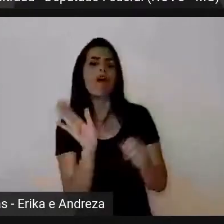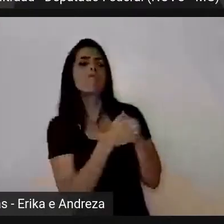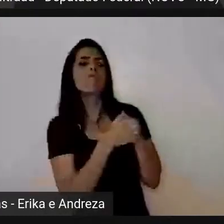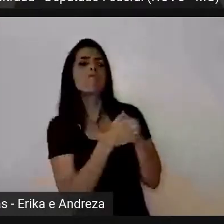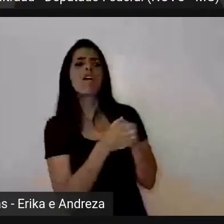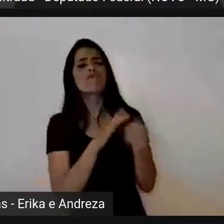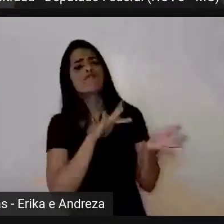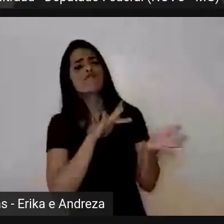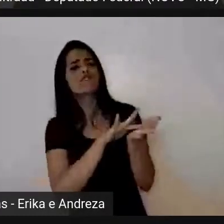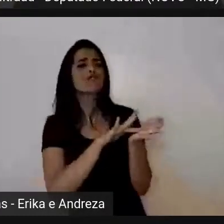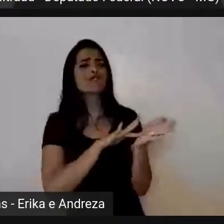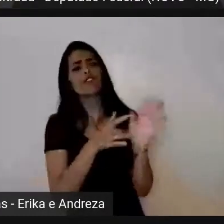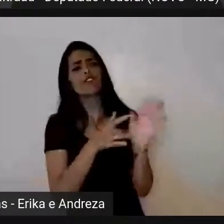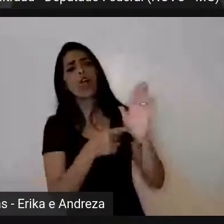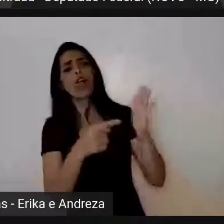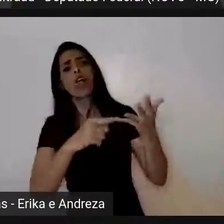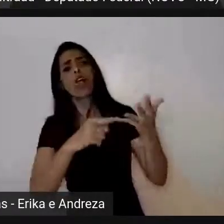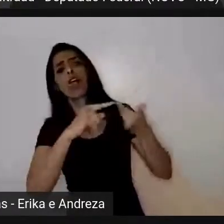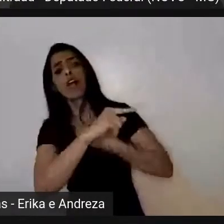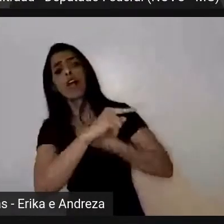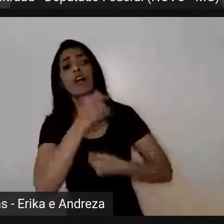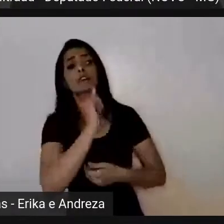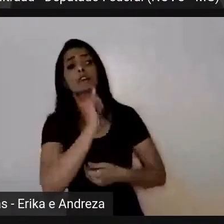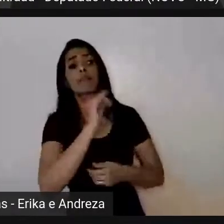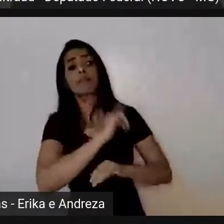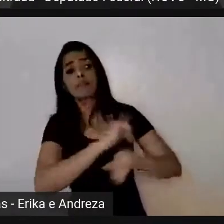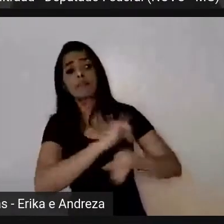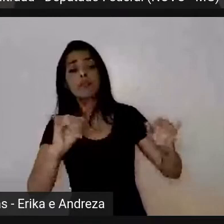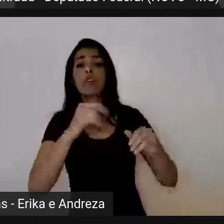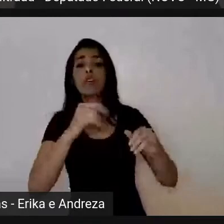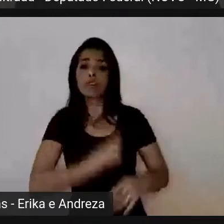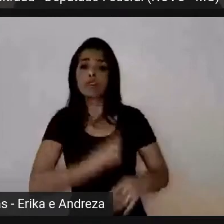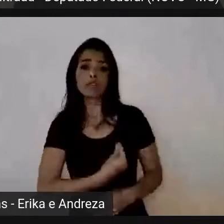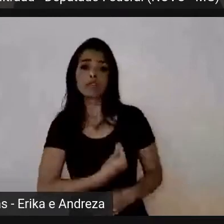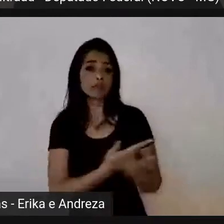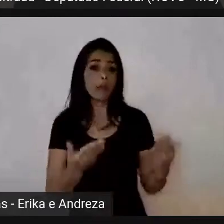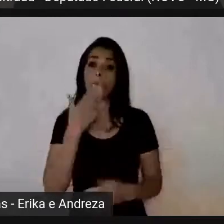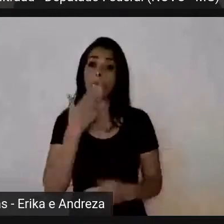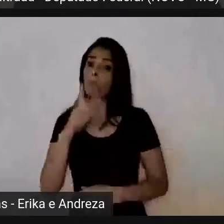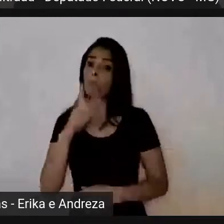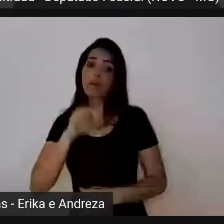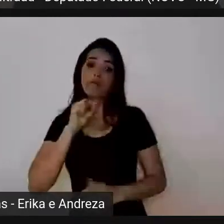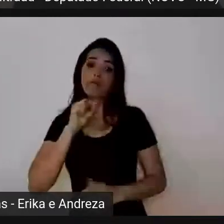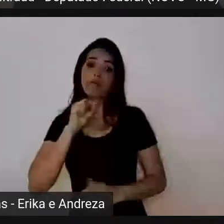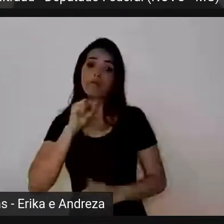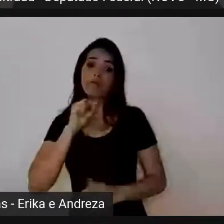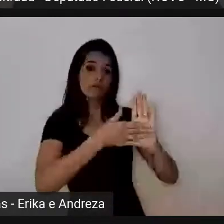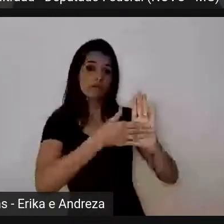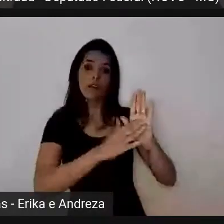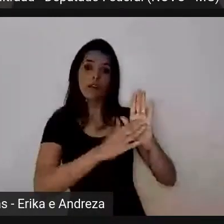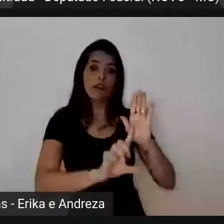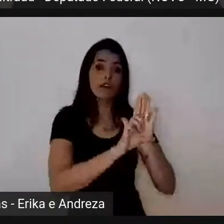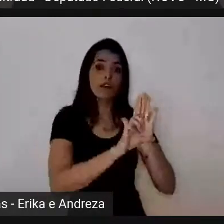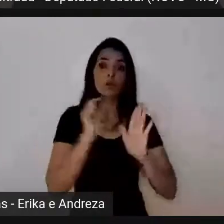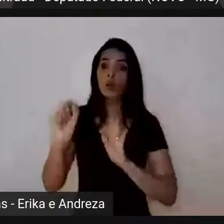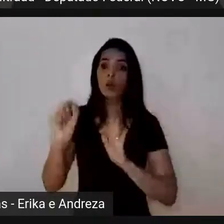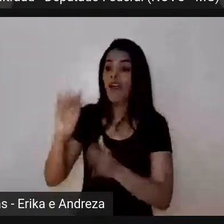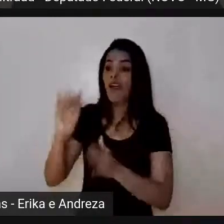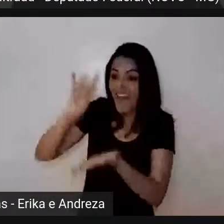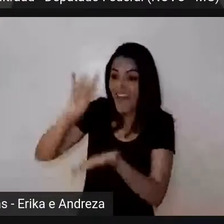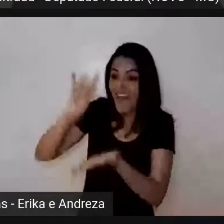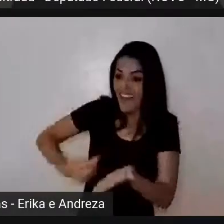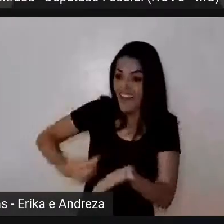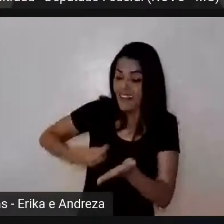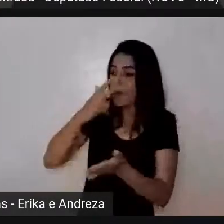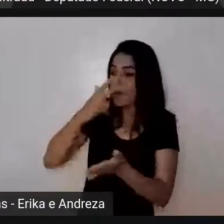eu dei aqui existem, né? Eu prefiro atualizar a legislação do que esconder a realidade, porque ela vai bater a porta mais